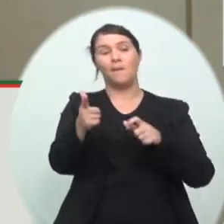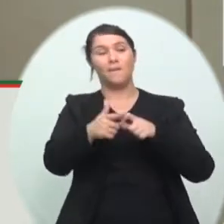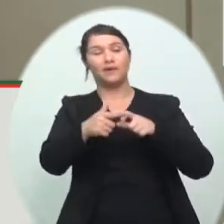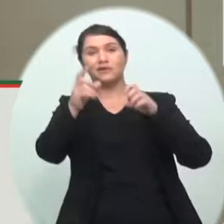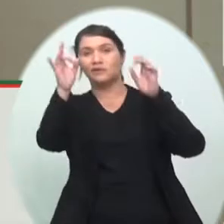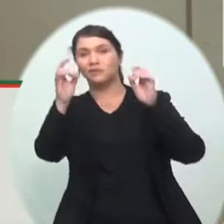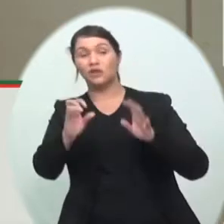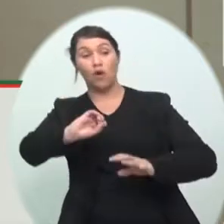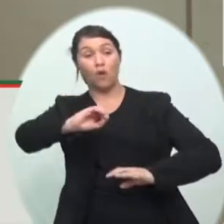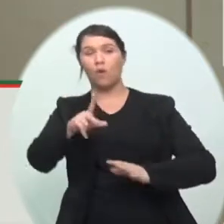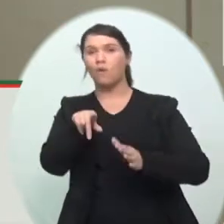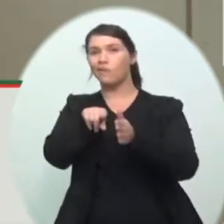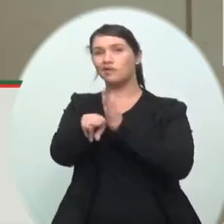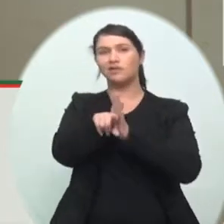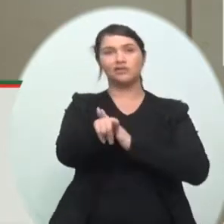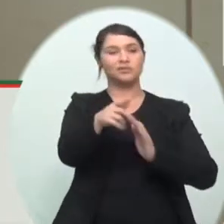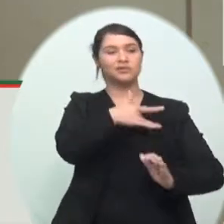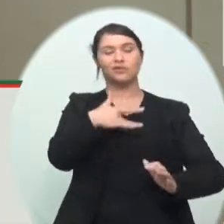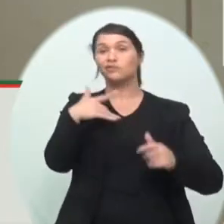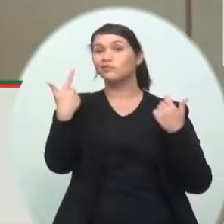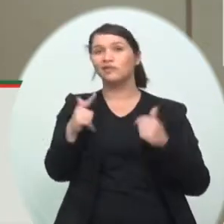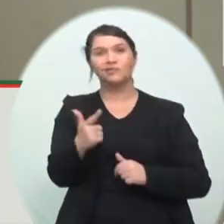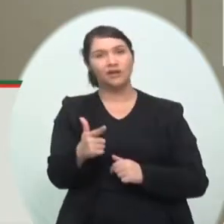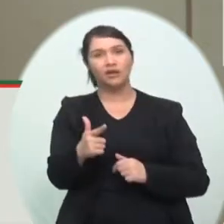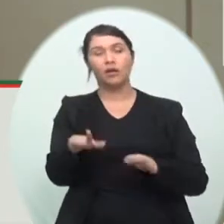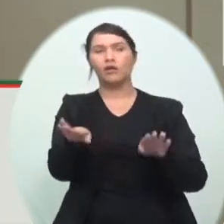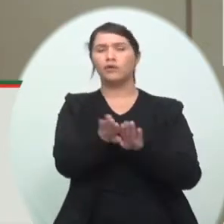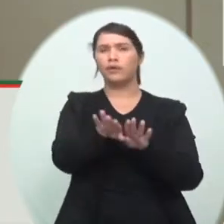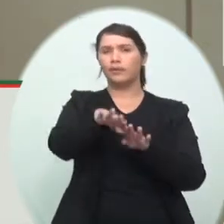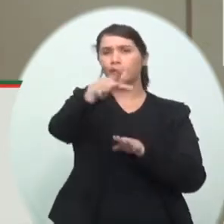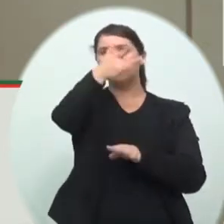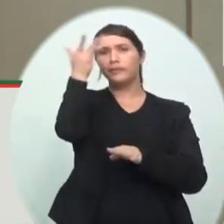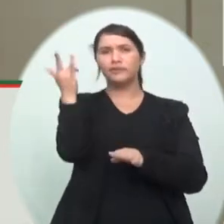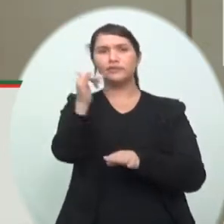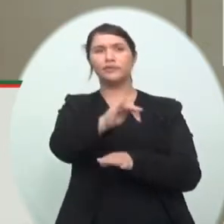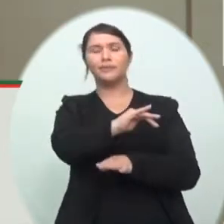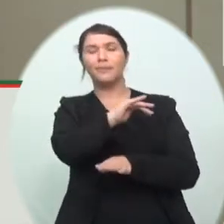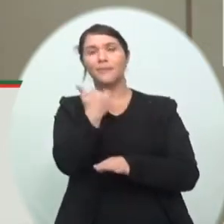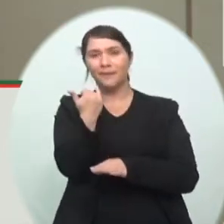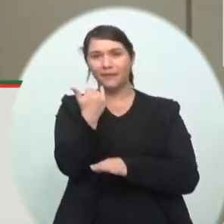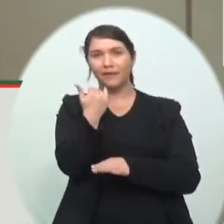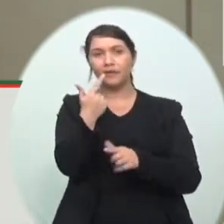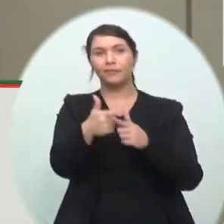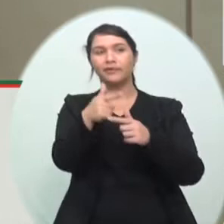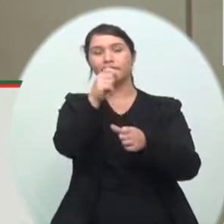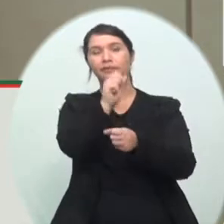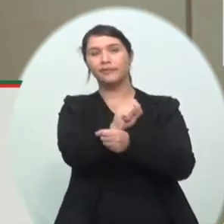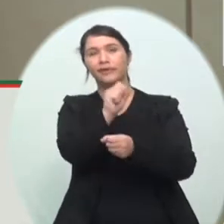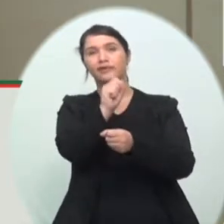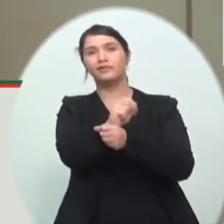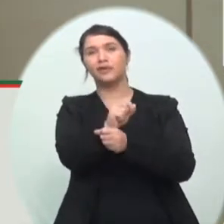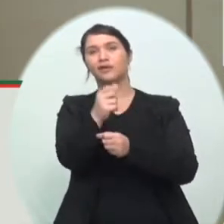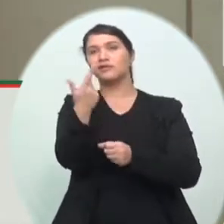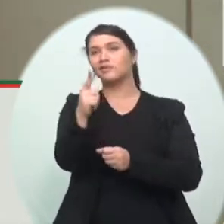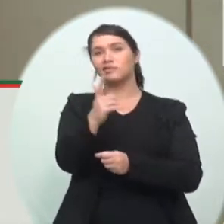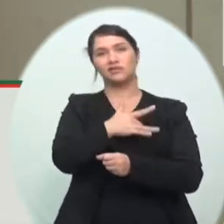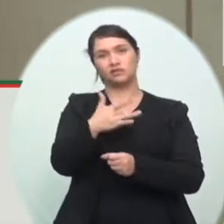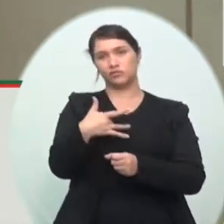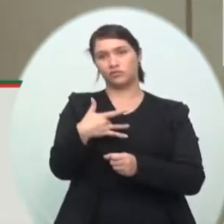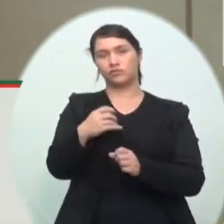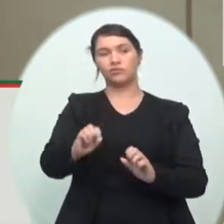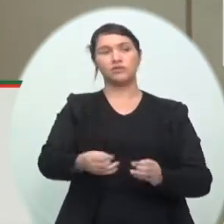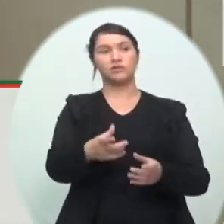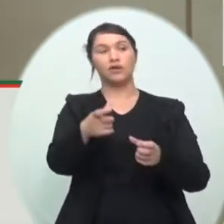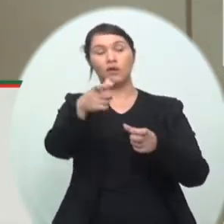parte de exames, e temos ainda pessoas morrendo na fila de espera. Temos que reconhecer, o prefeito tem que